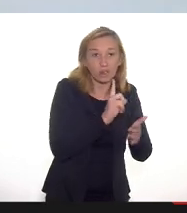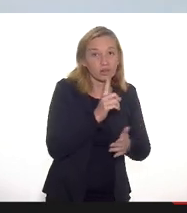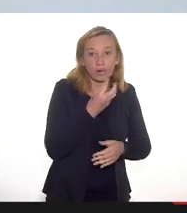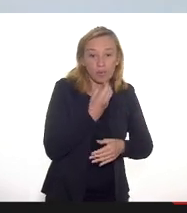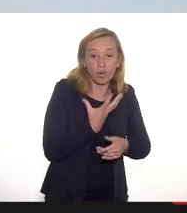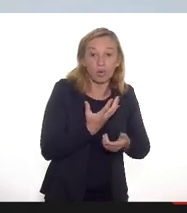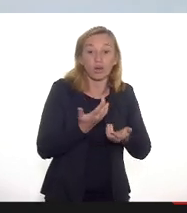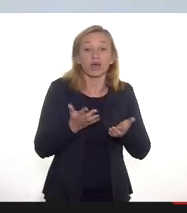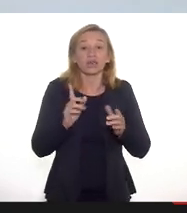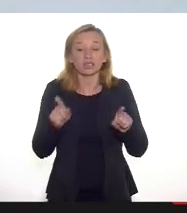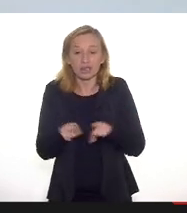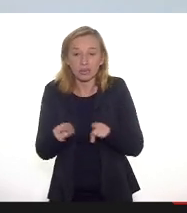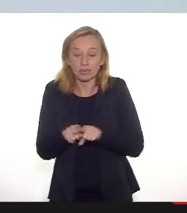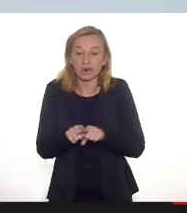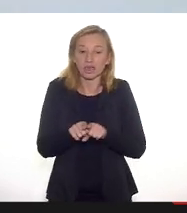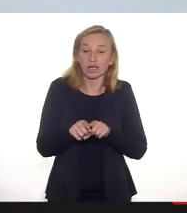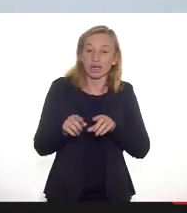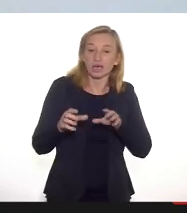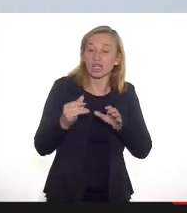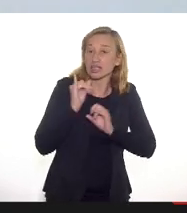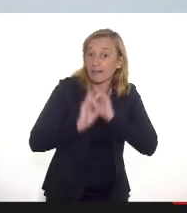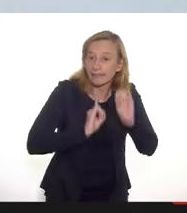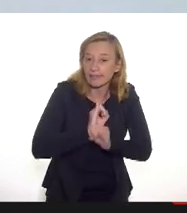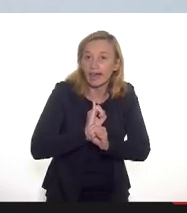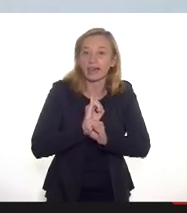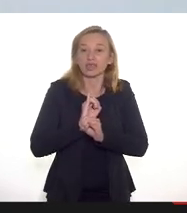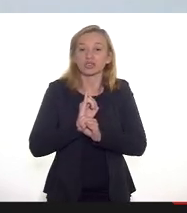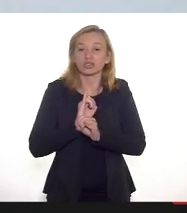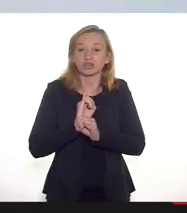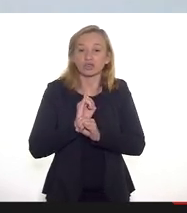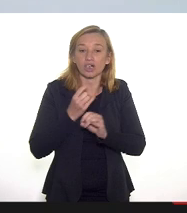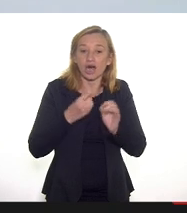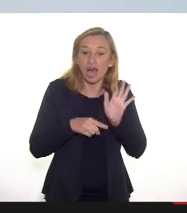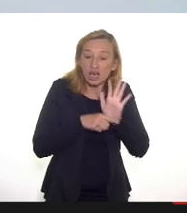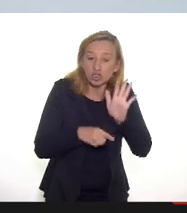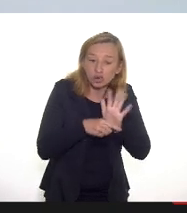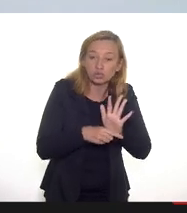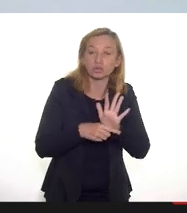em relação ao auxílio internet, a um auxílio que esses alunos